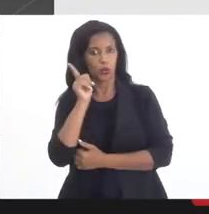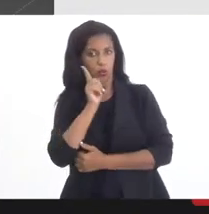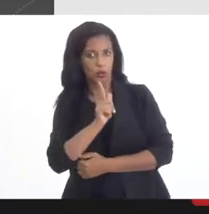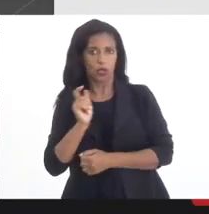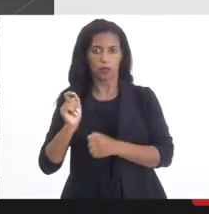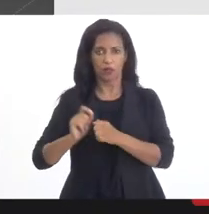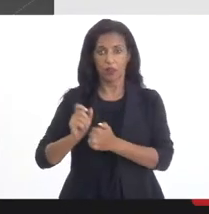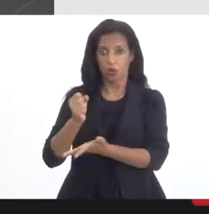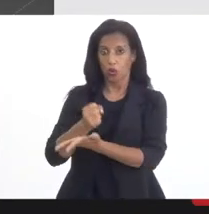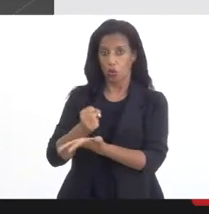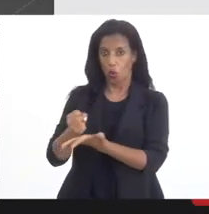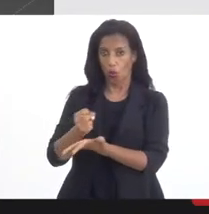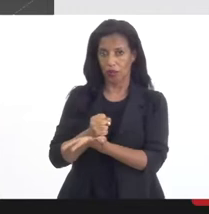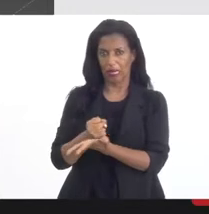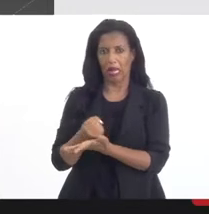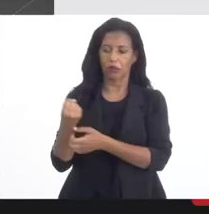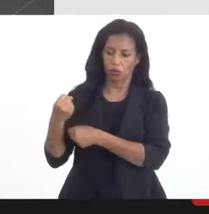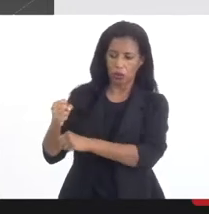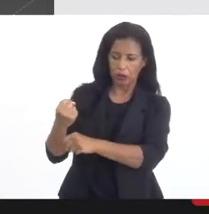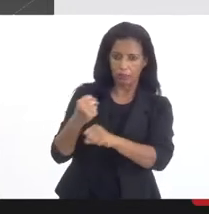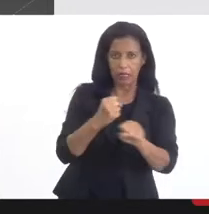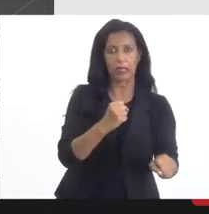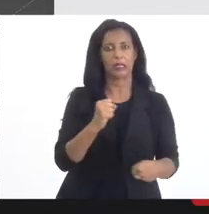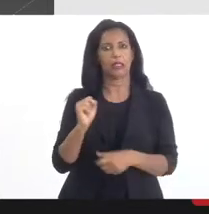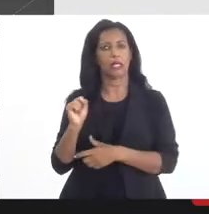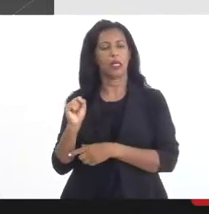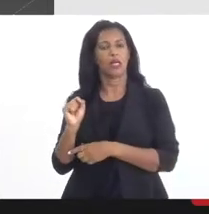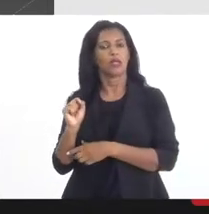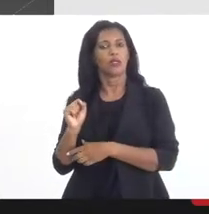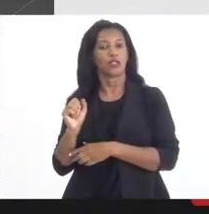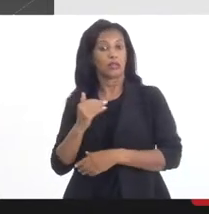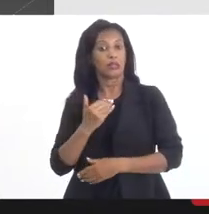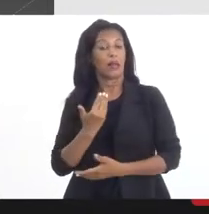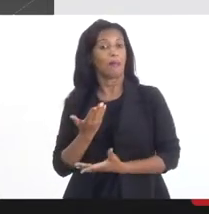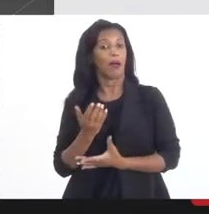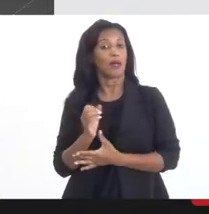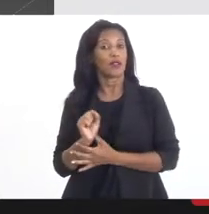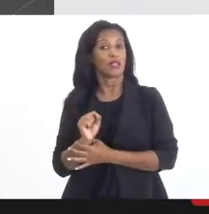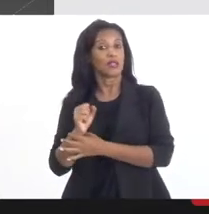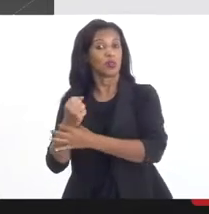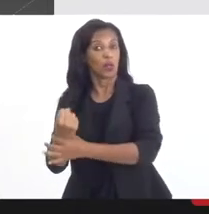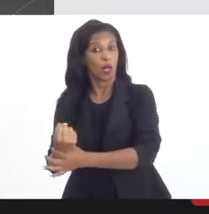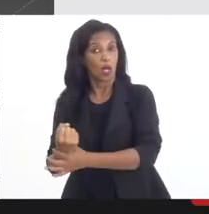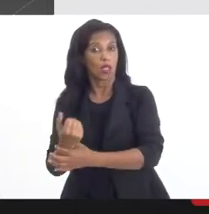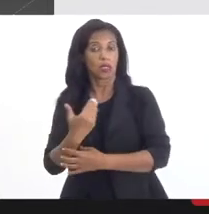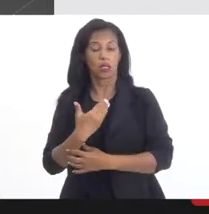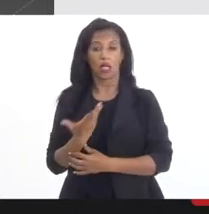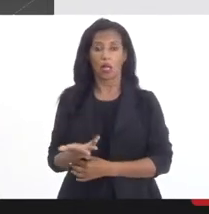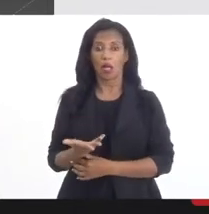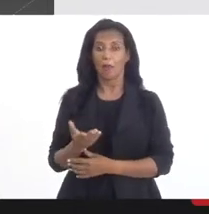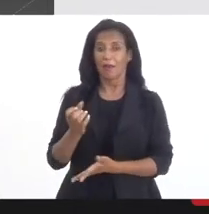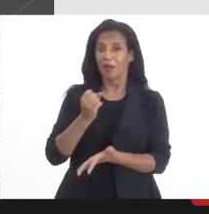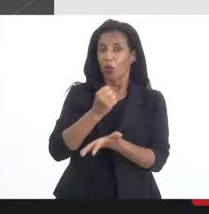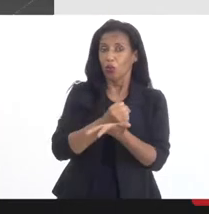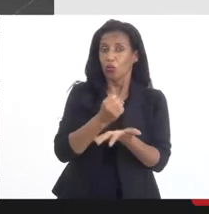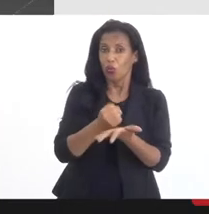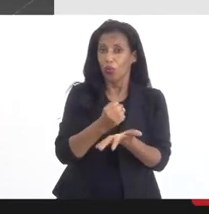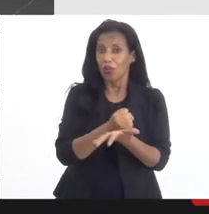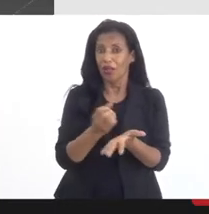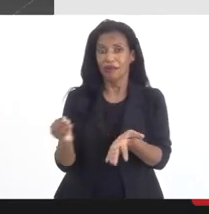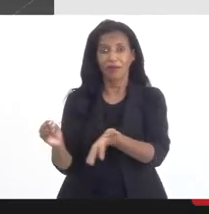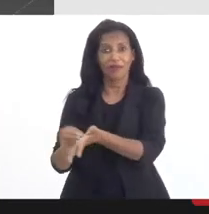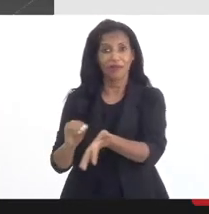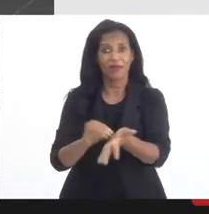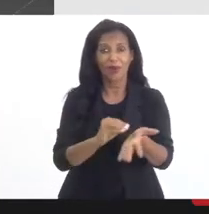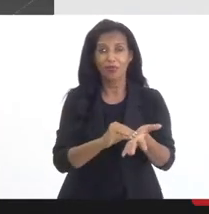os contratos básicos de limpeza, segurança e tudo mais, mas alguns contratos adicionais nós não conseguimos fazer